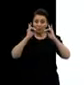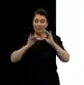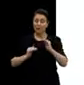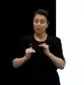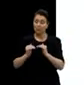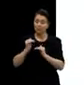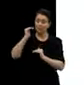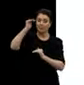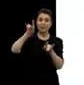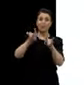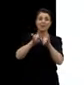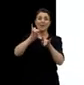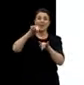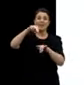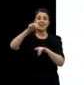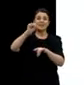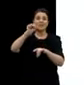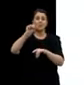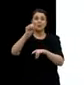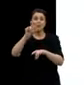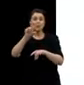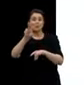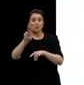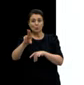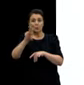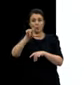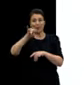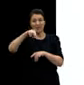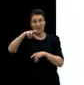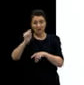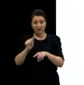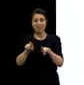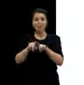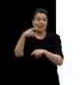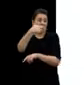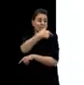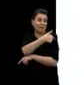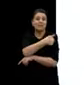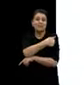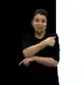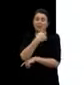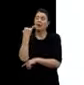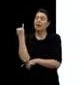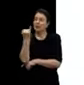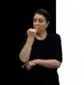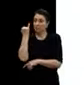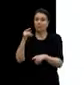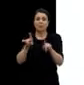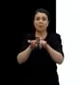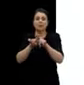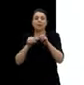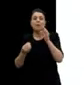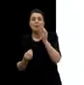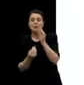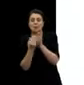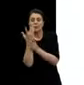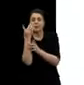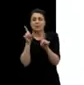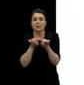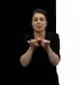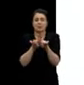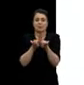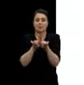insulina, para o desenvolvimento de vacinas sintéticas, né, de vacinas, produção